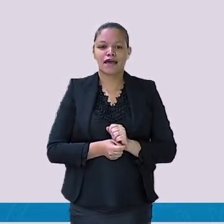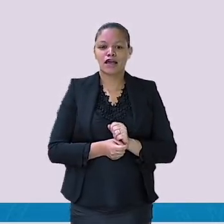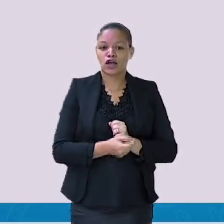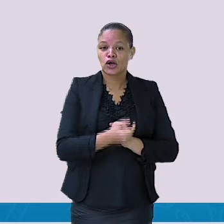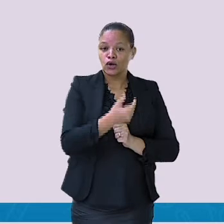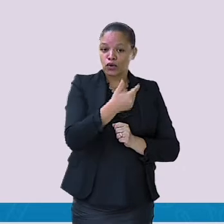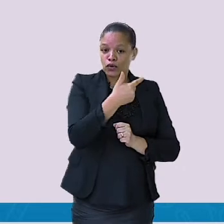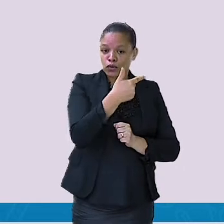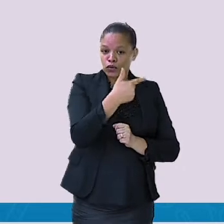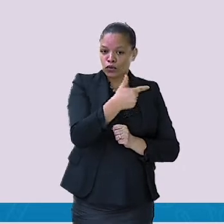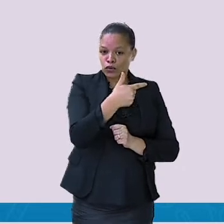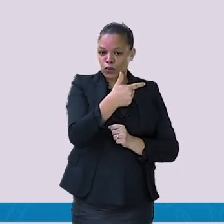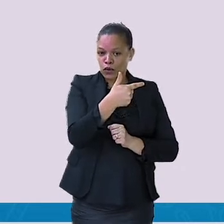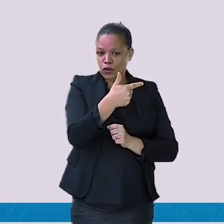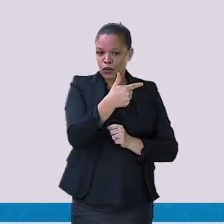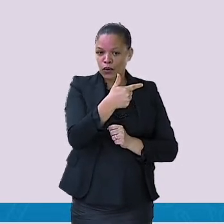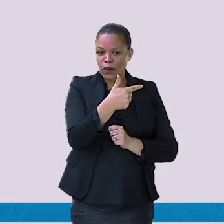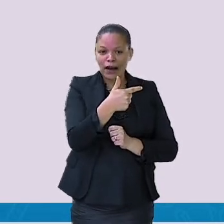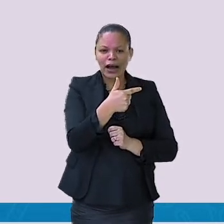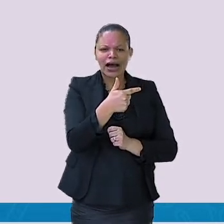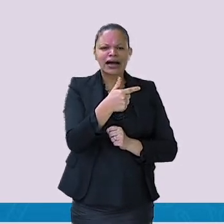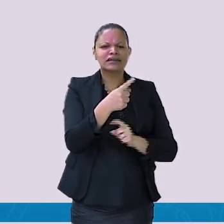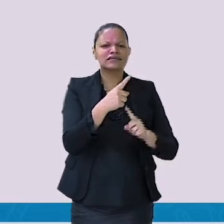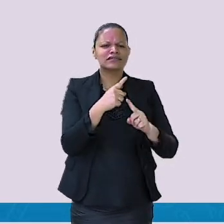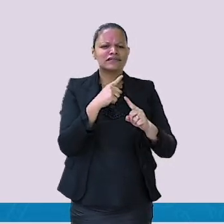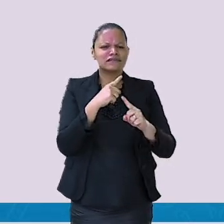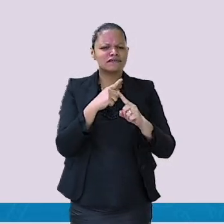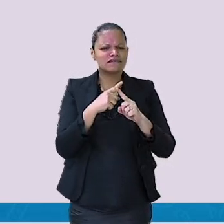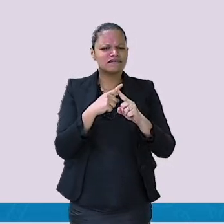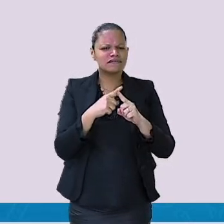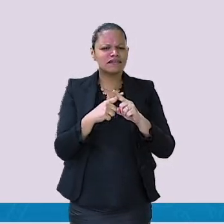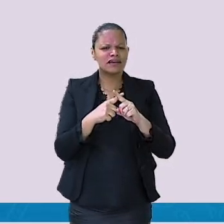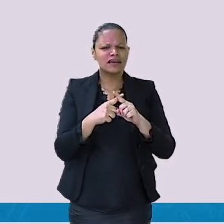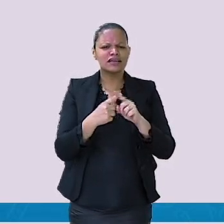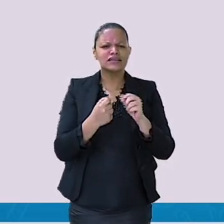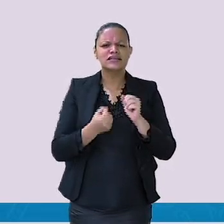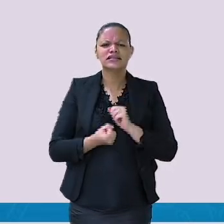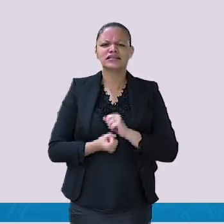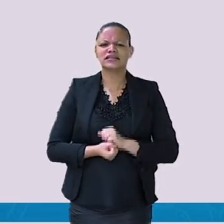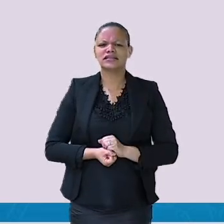com a vírgula uma vez. Tem que andar mais quantas? 2, ó.